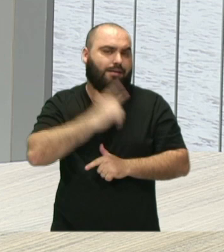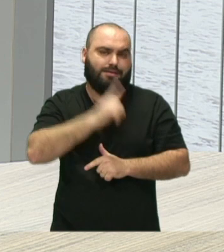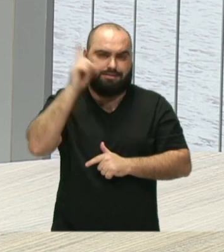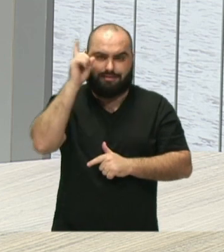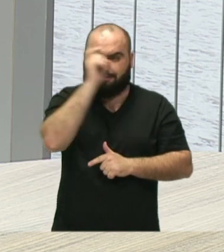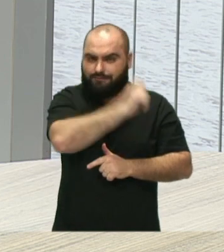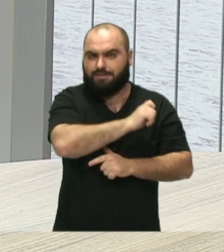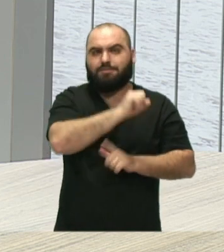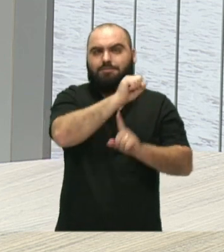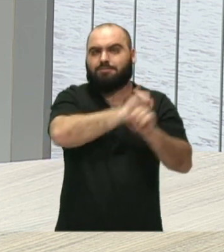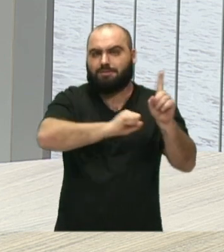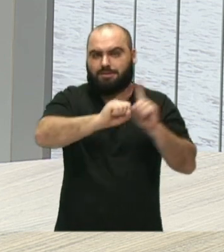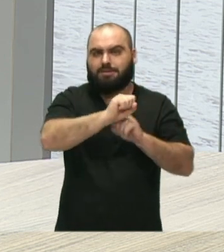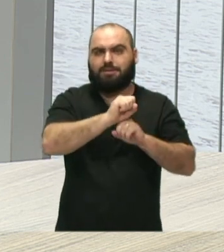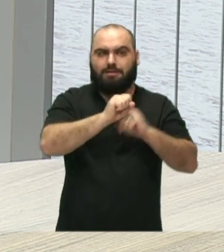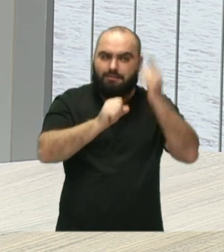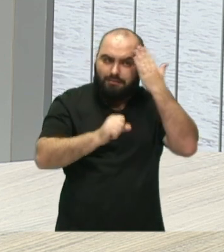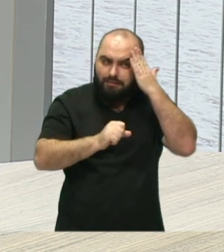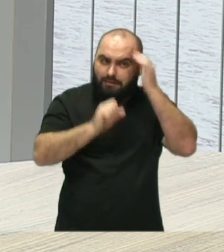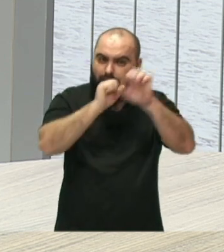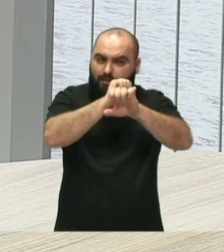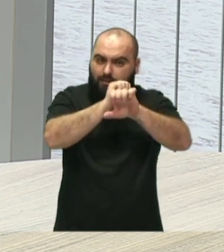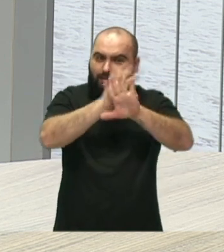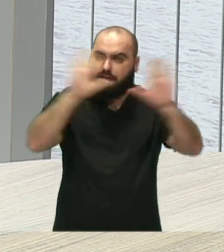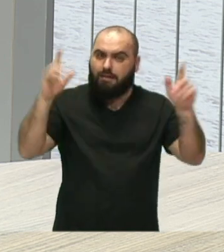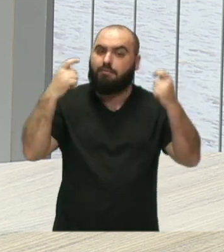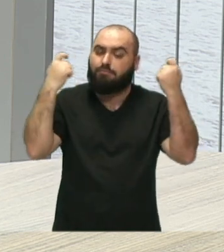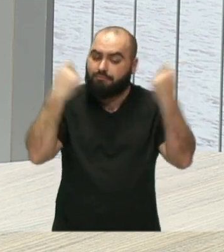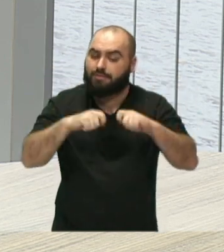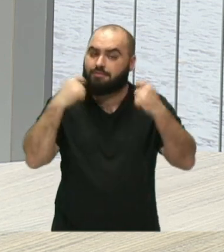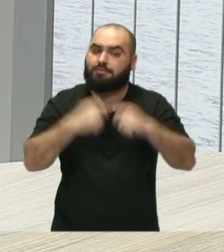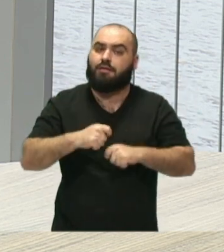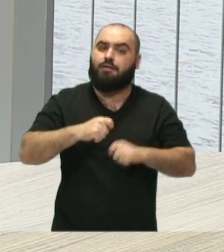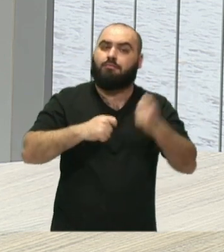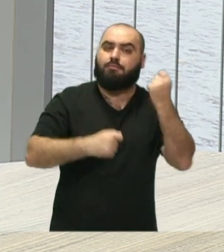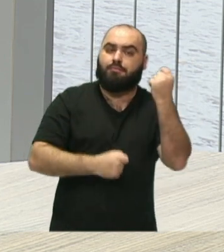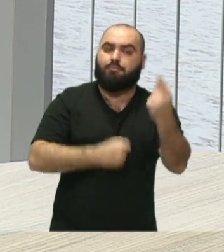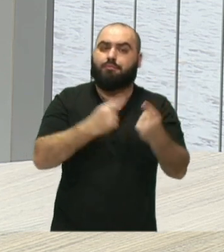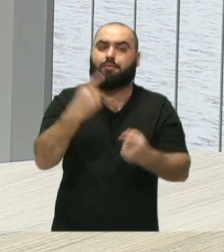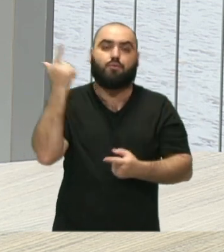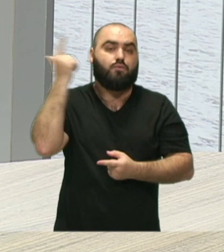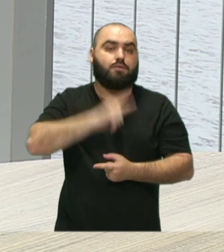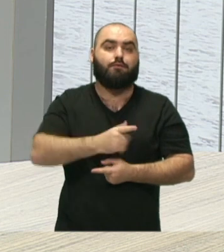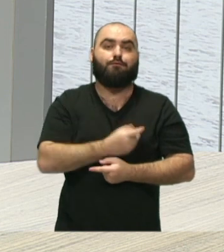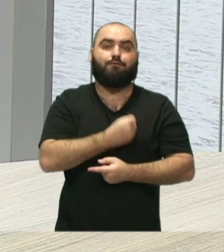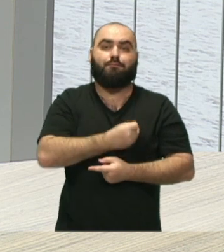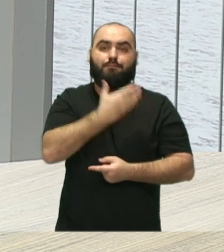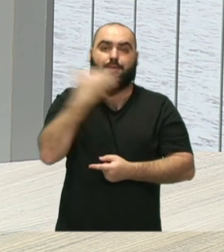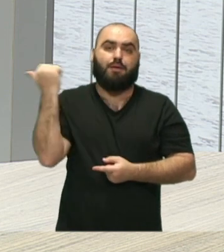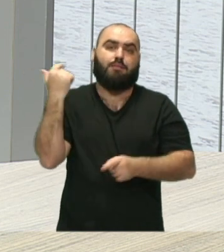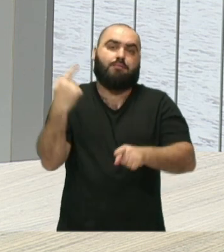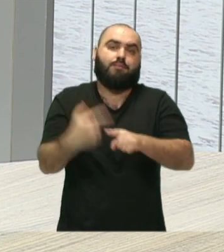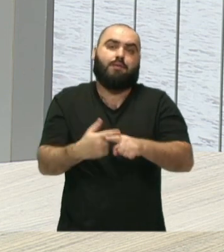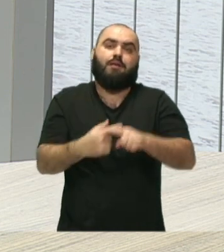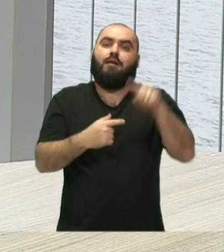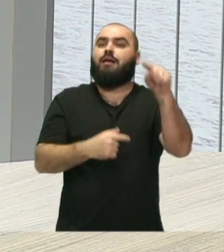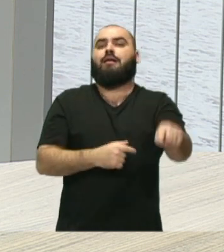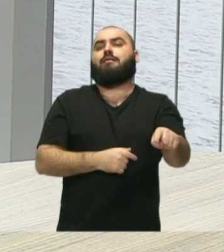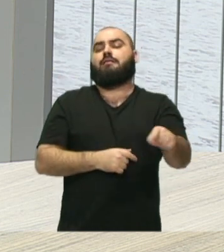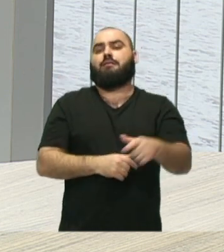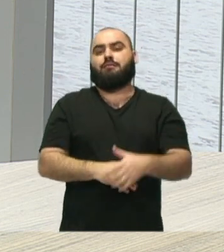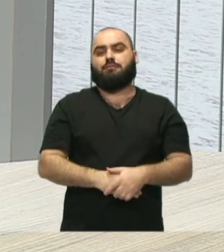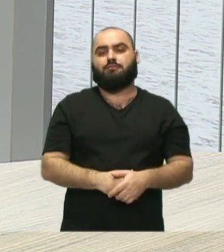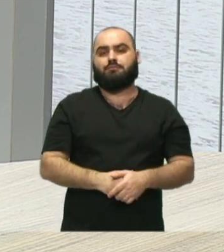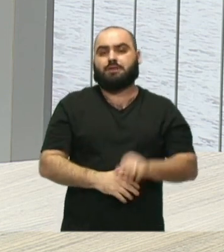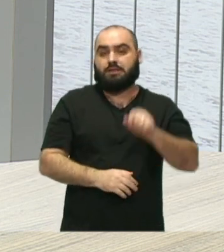fazer a sociedade compreender que ela precisa ceder alguns espaços para viver melhor, porque é essa a lógica. Se você